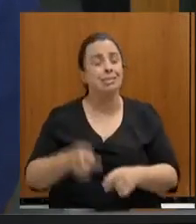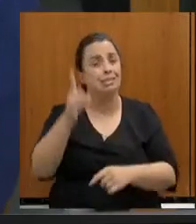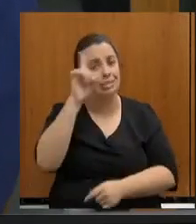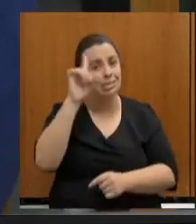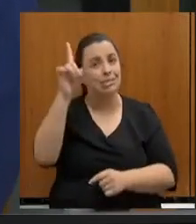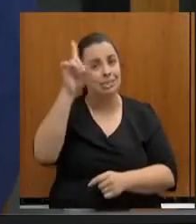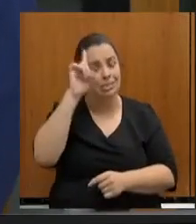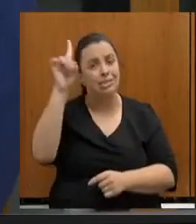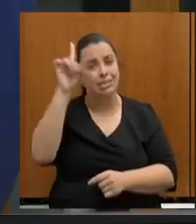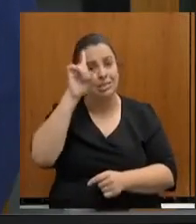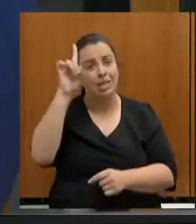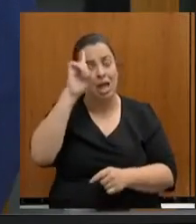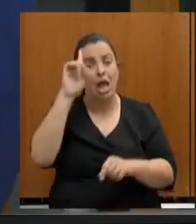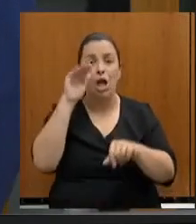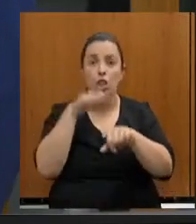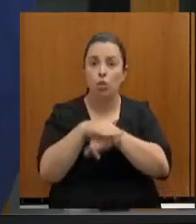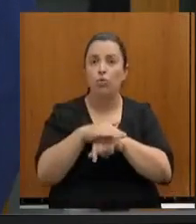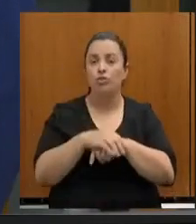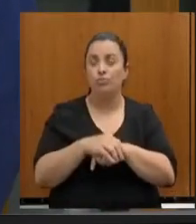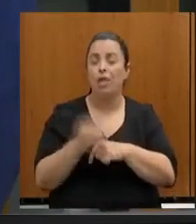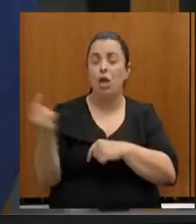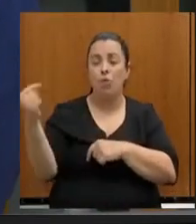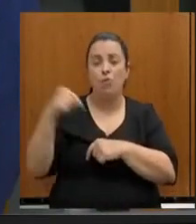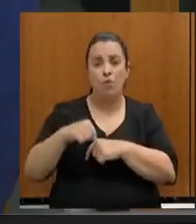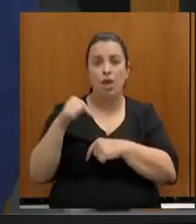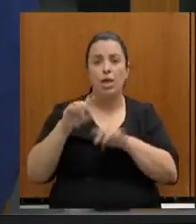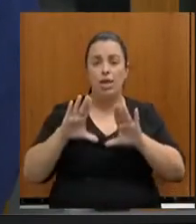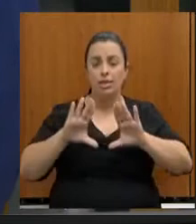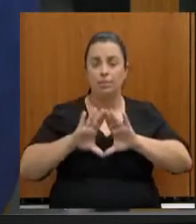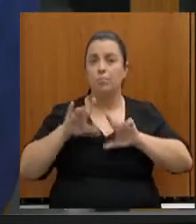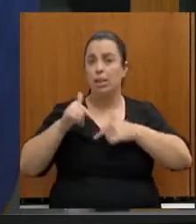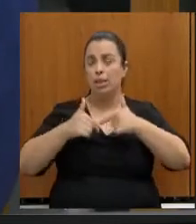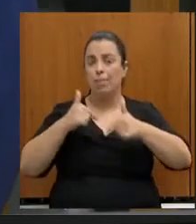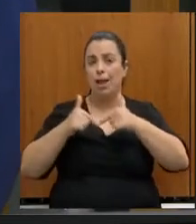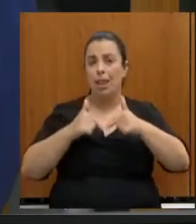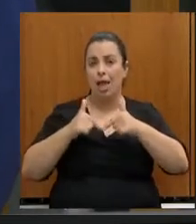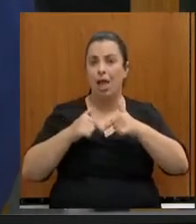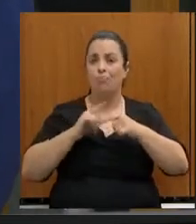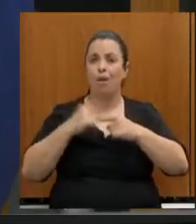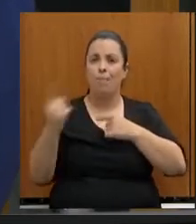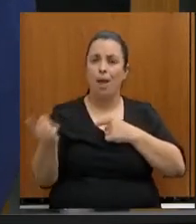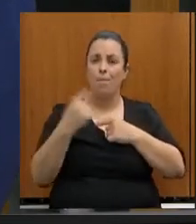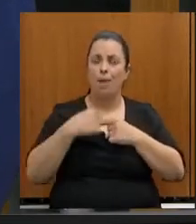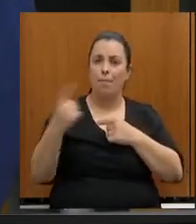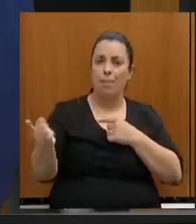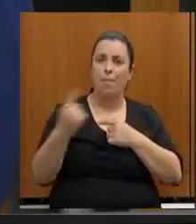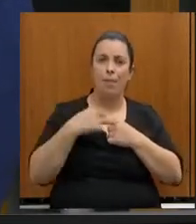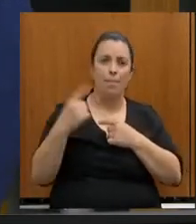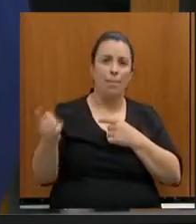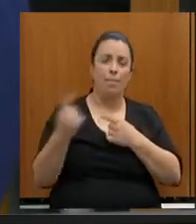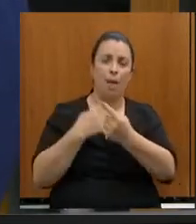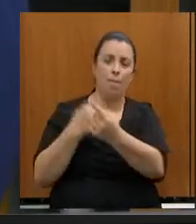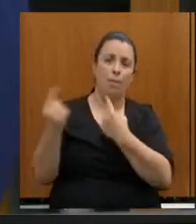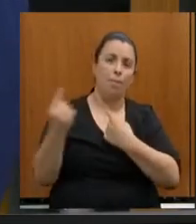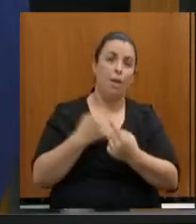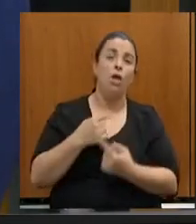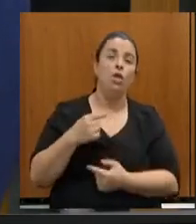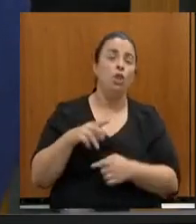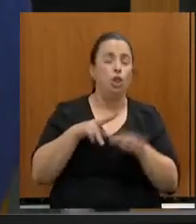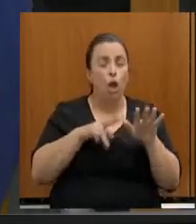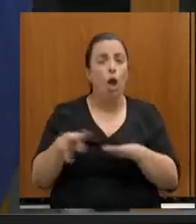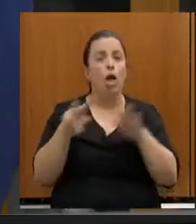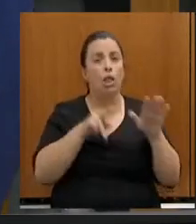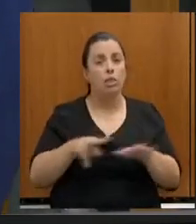que eu venho trabalhar na Assembleia que eu venho de lá para cá e faço isso constantemente toda semana passa por